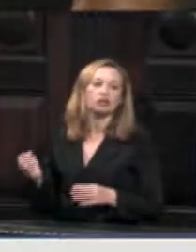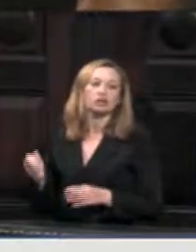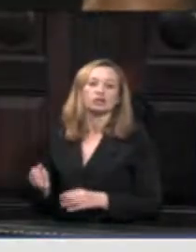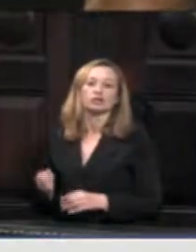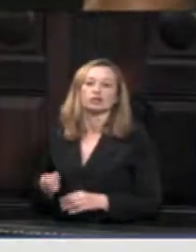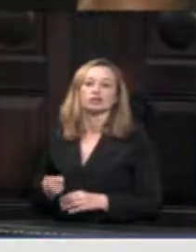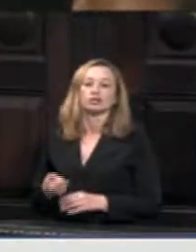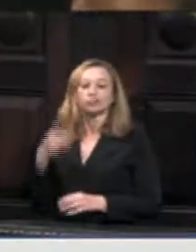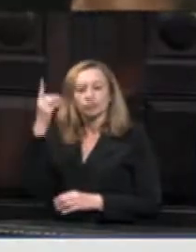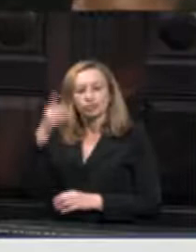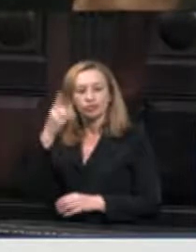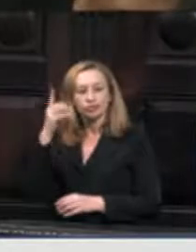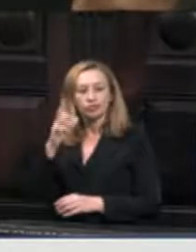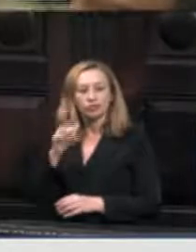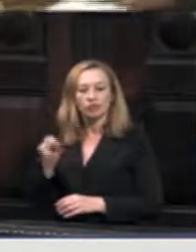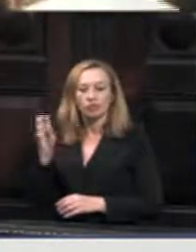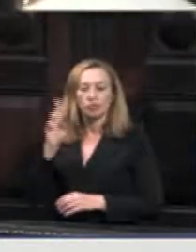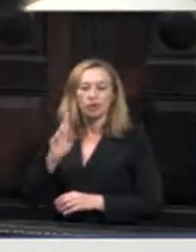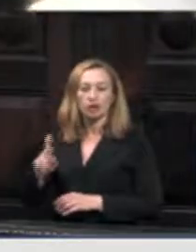Coelho.